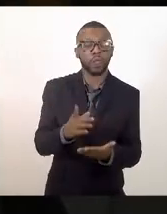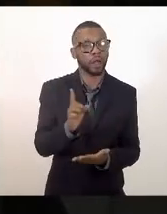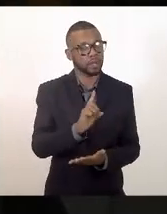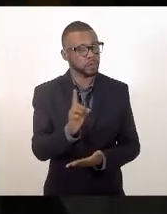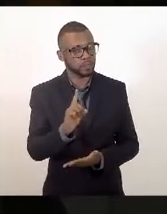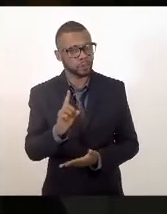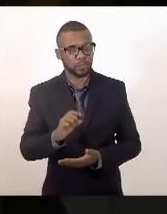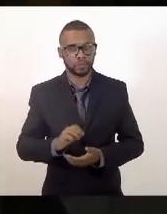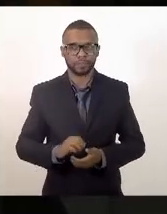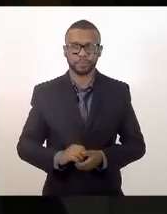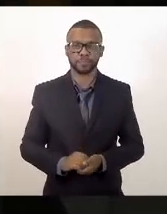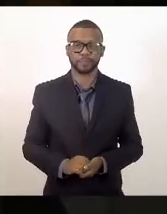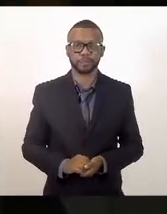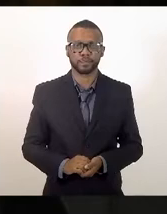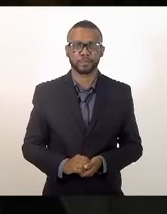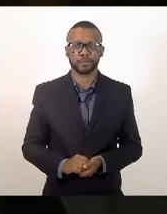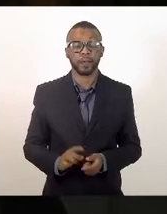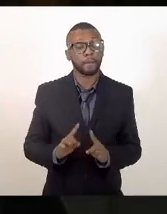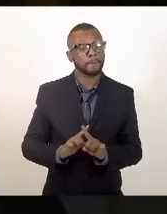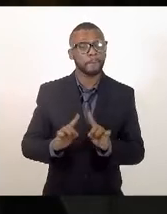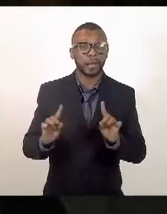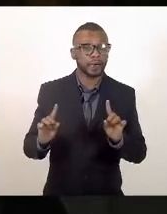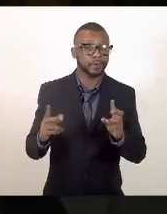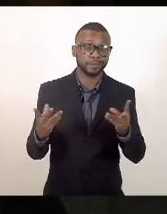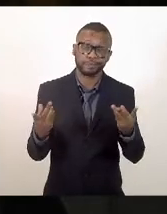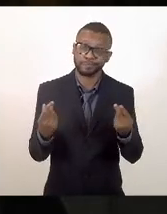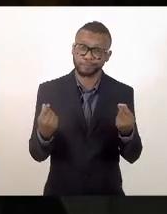não acredito. Mas